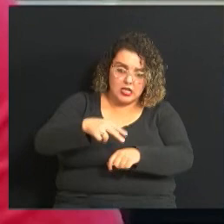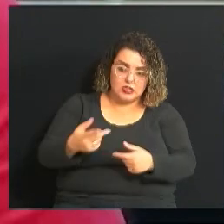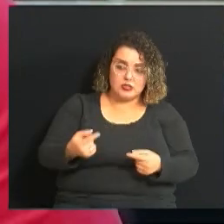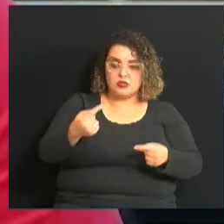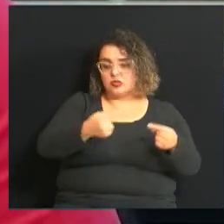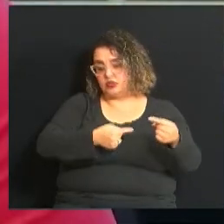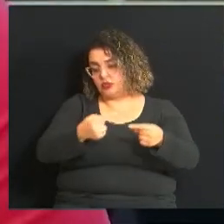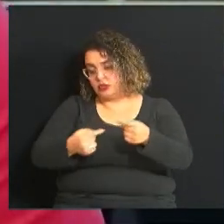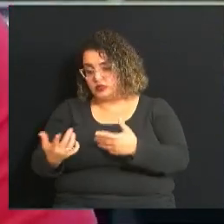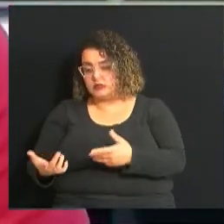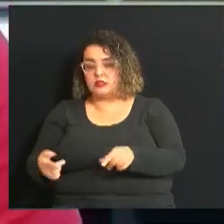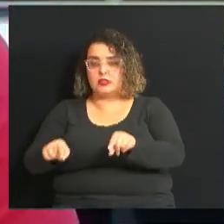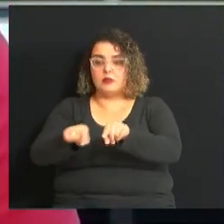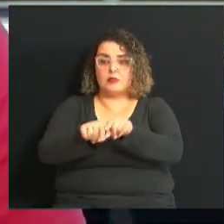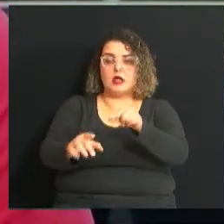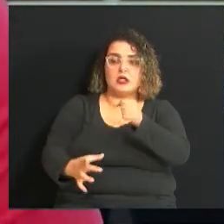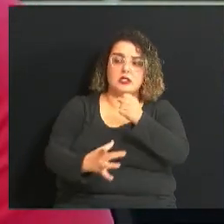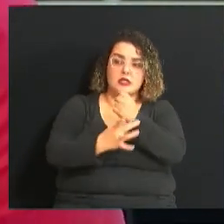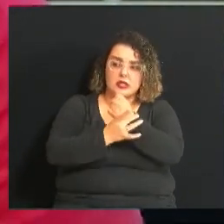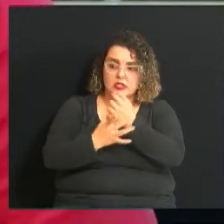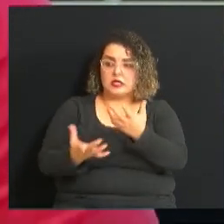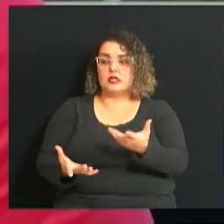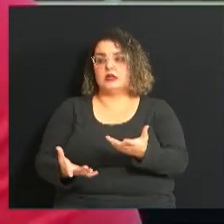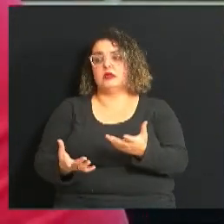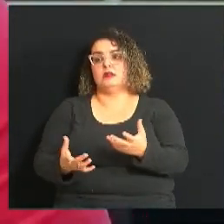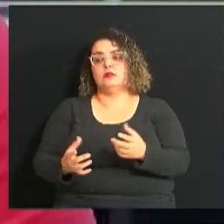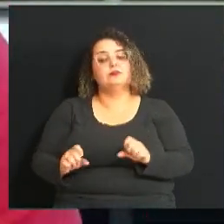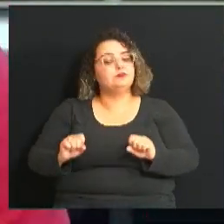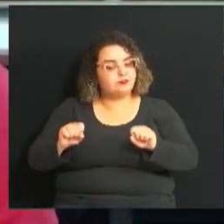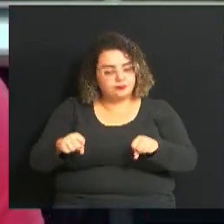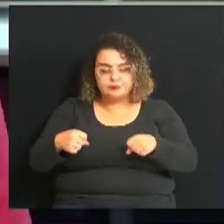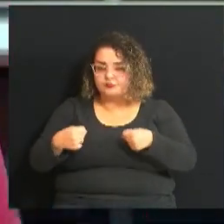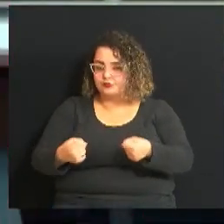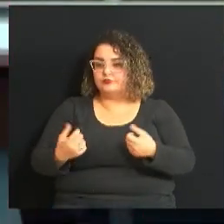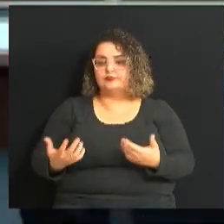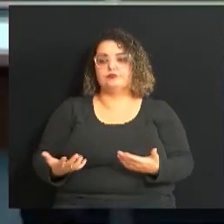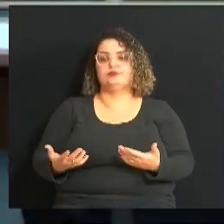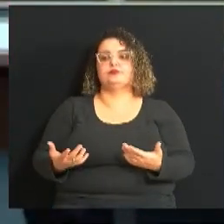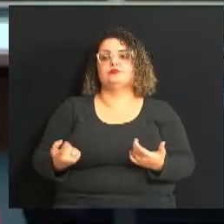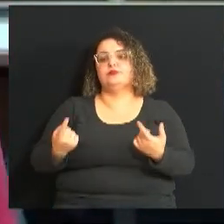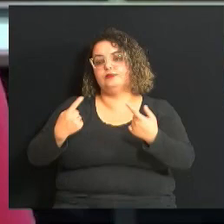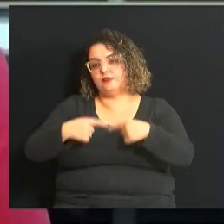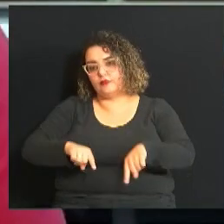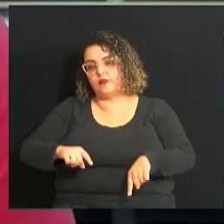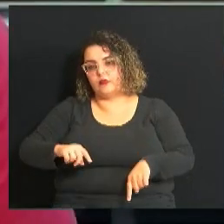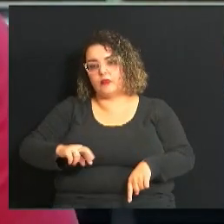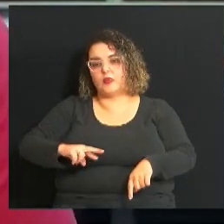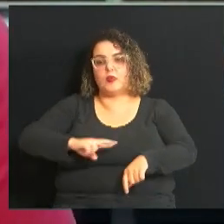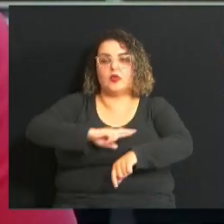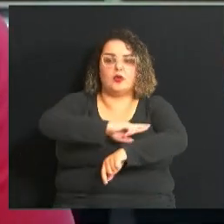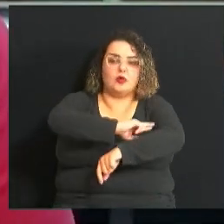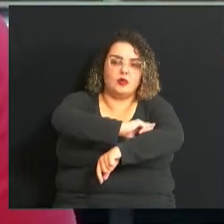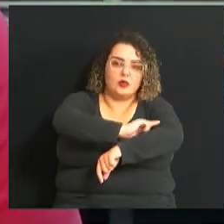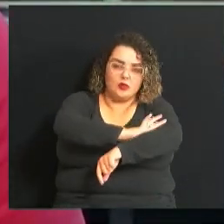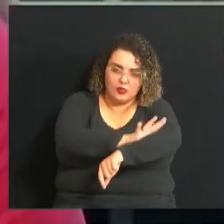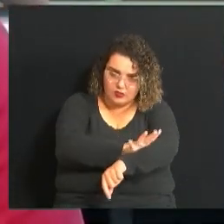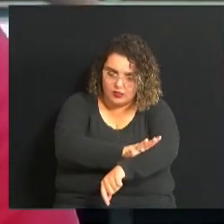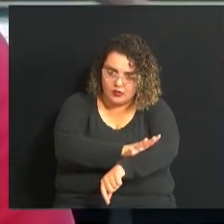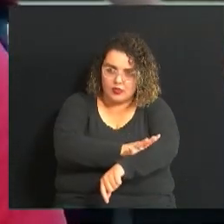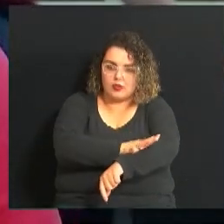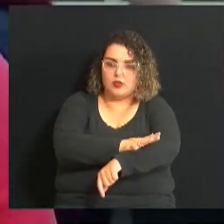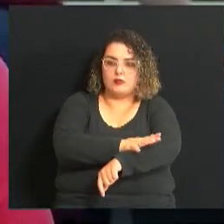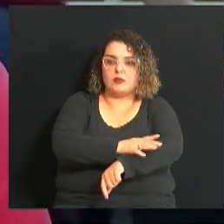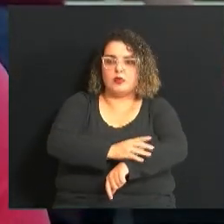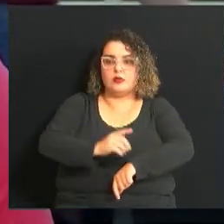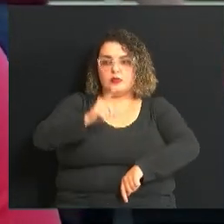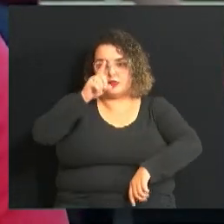também a questão da segurança de festividade da segurança da questão do combate ao racismo da da precaução